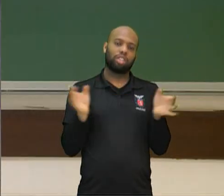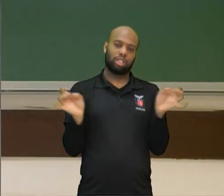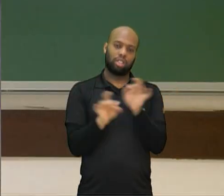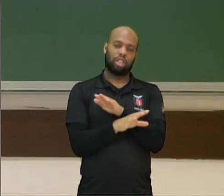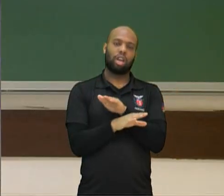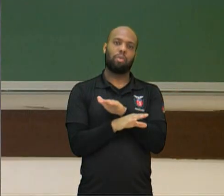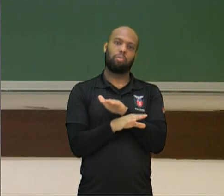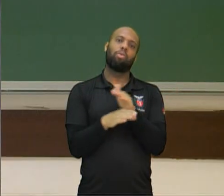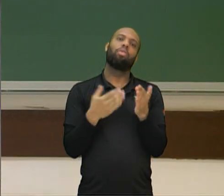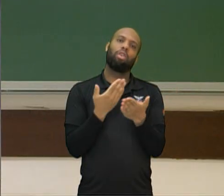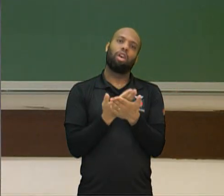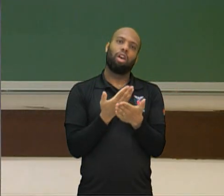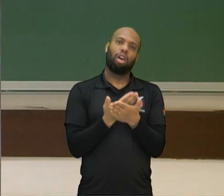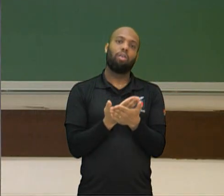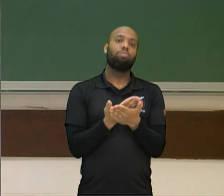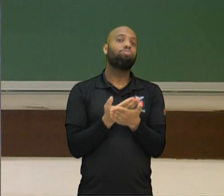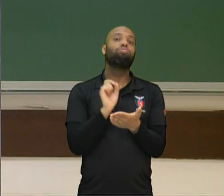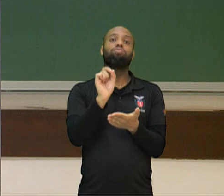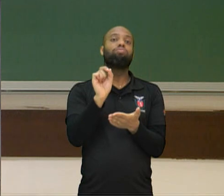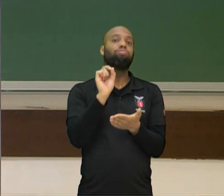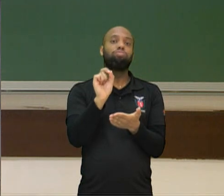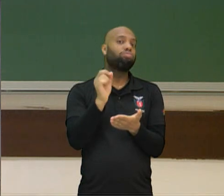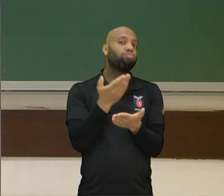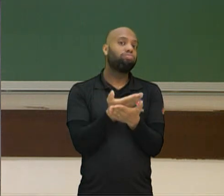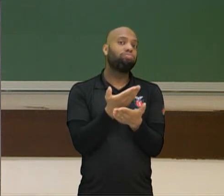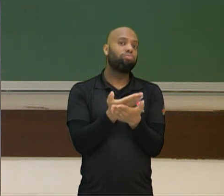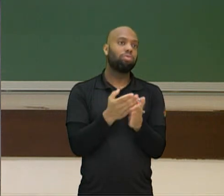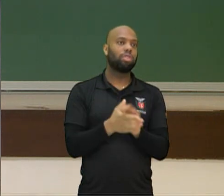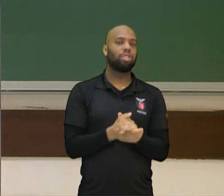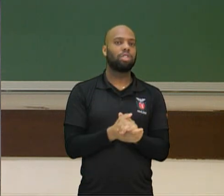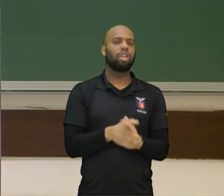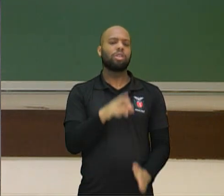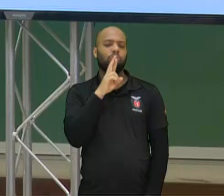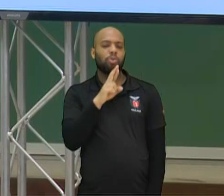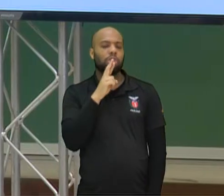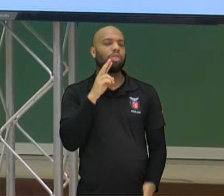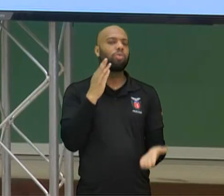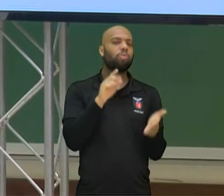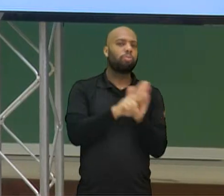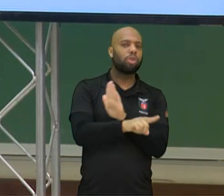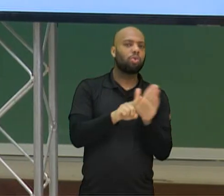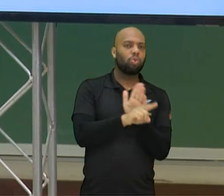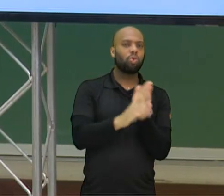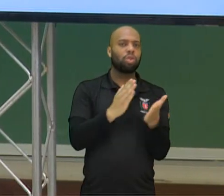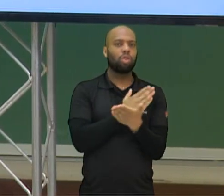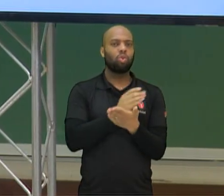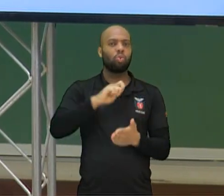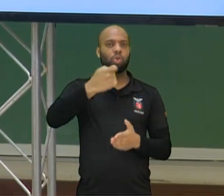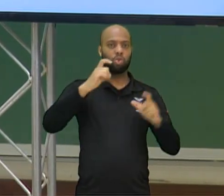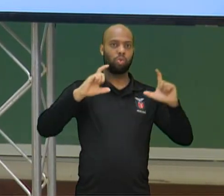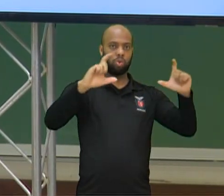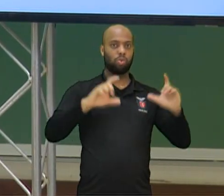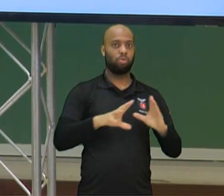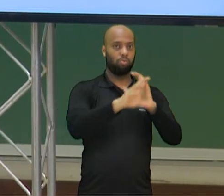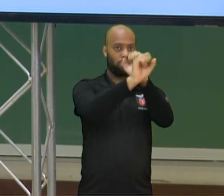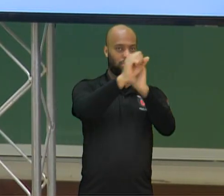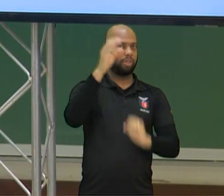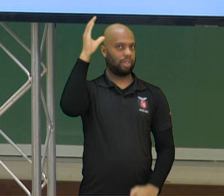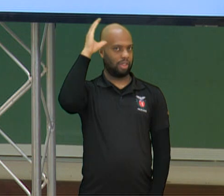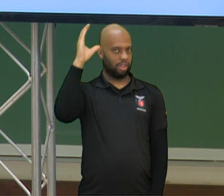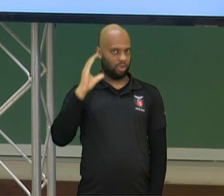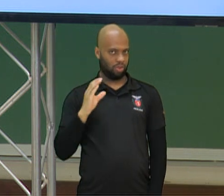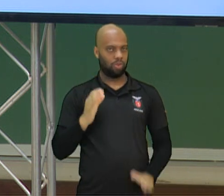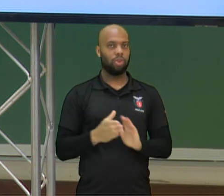fim e nesta aula de hoje nós resolvemos alguns exercícios sobre binômio de Newton.